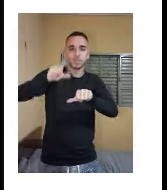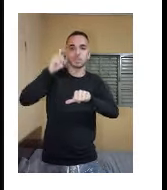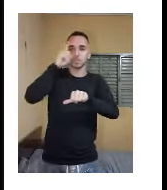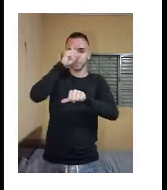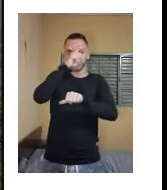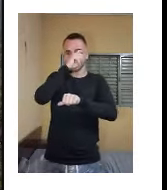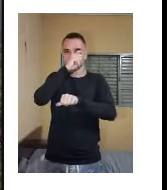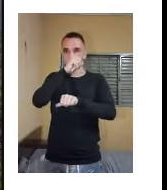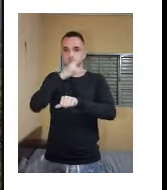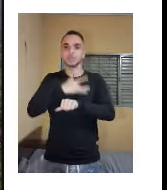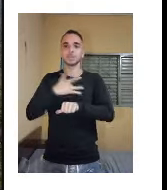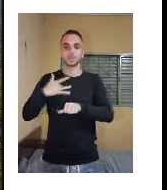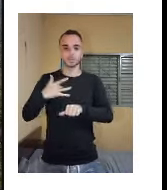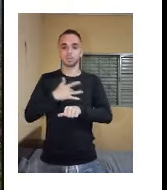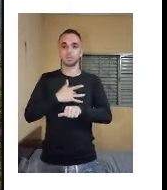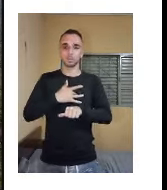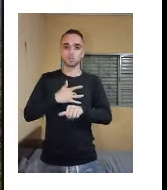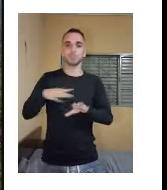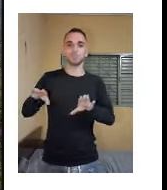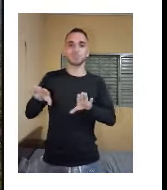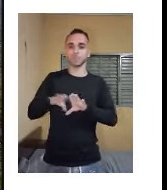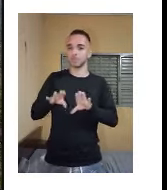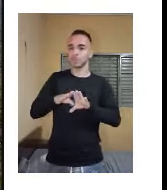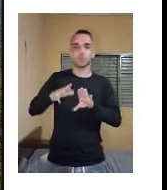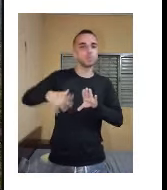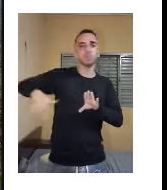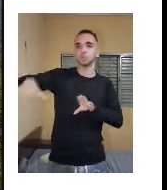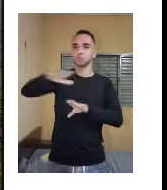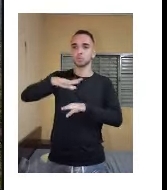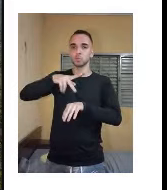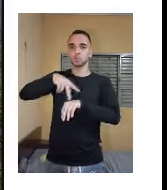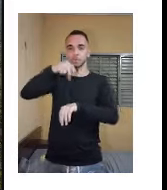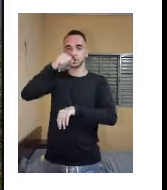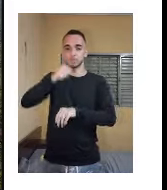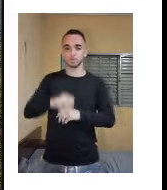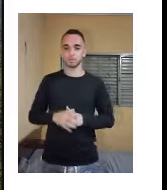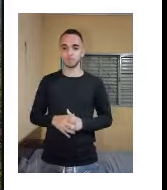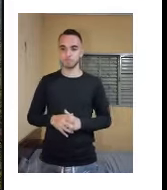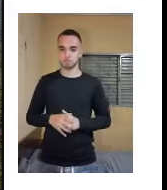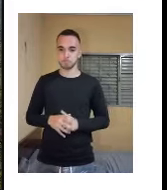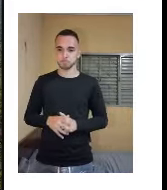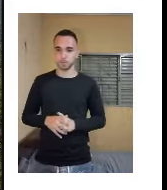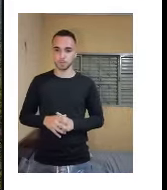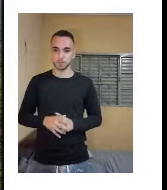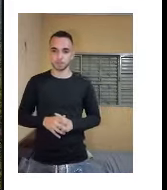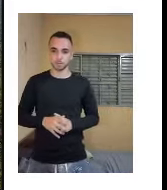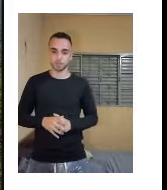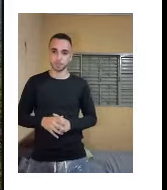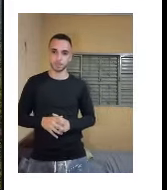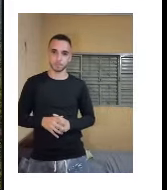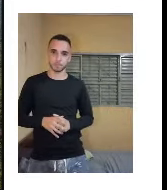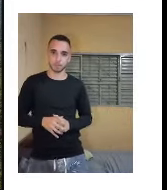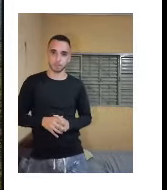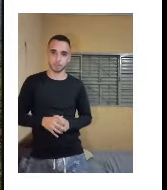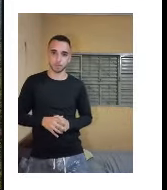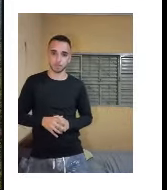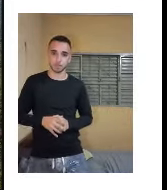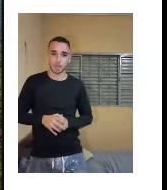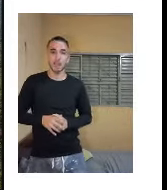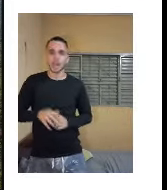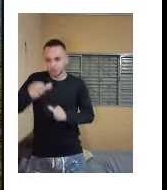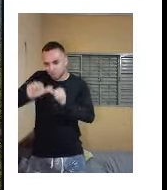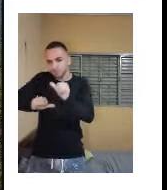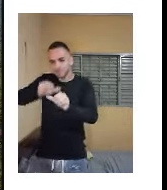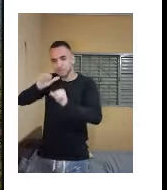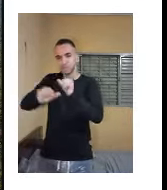saúde, né, a gente tem percebido, né, que à medida, né, que a mudança do clima